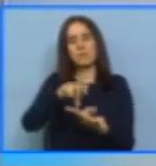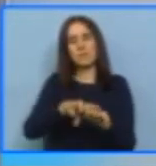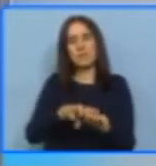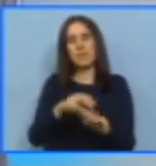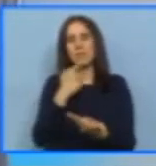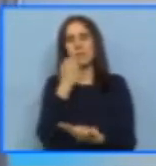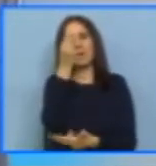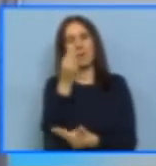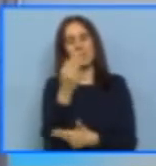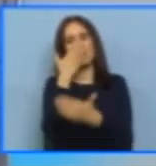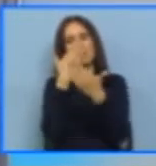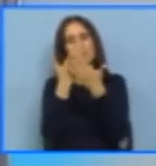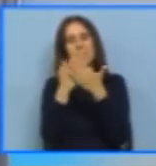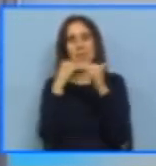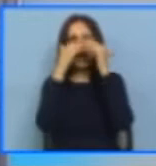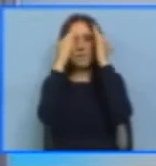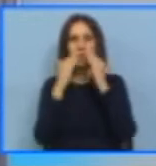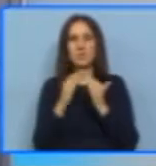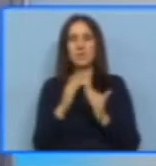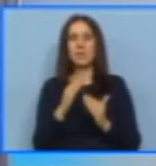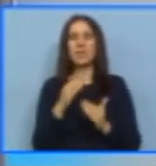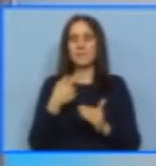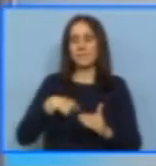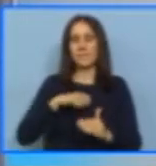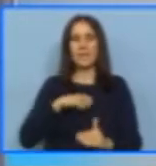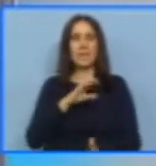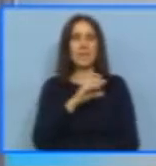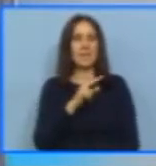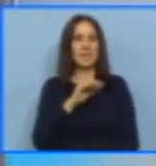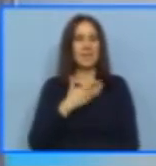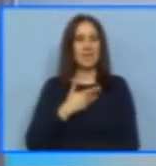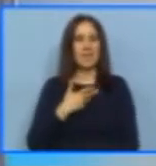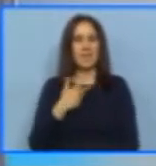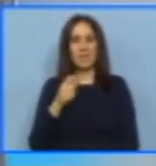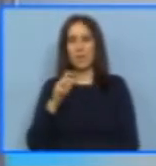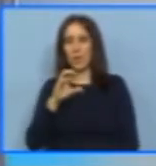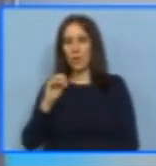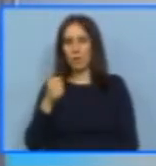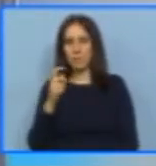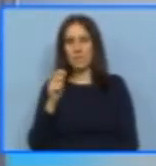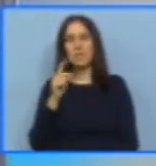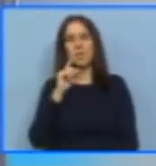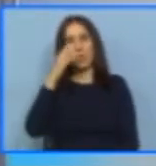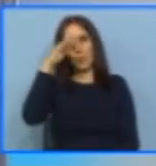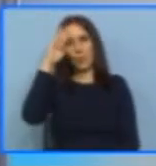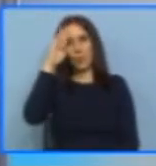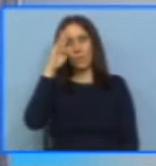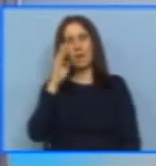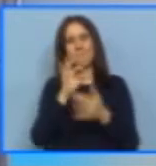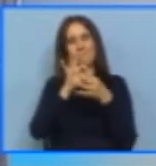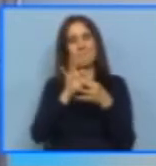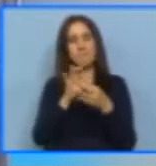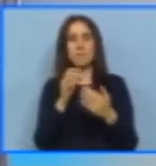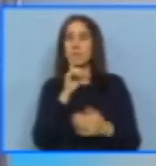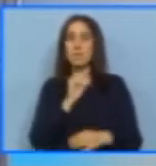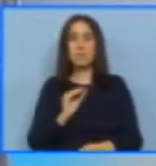imagem, a Virgem de la Caridad del Cobre, que é a padroeira de Cuba, em silêncio. Portanto, há uma grande expectativa também como